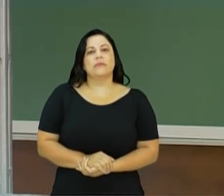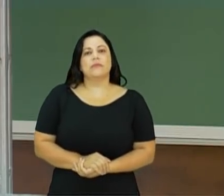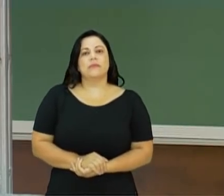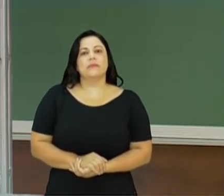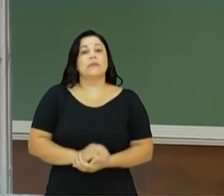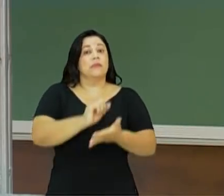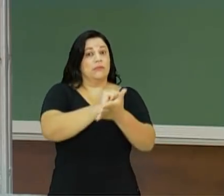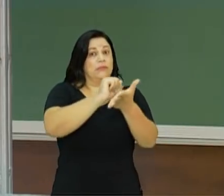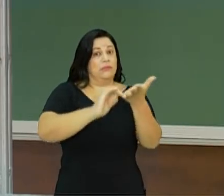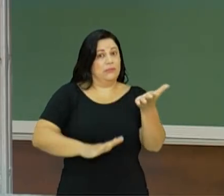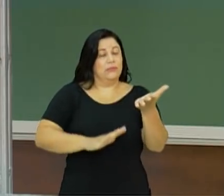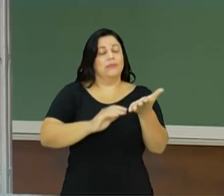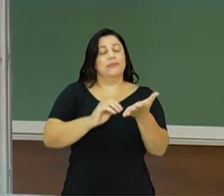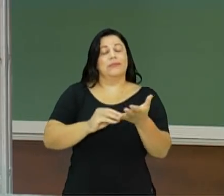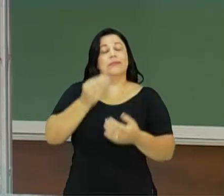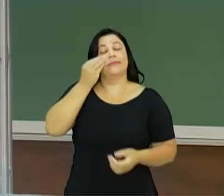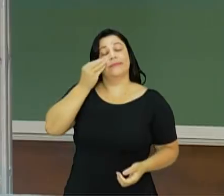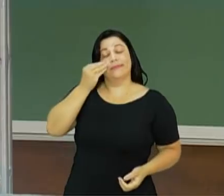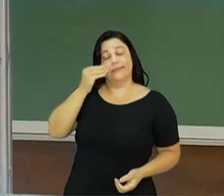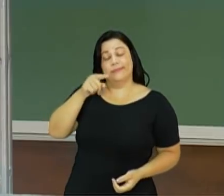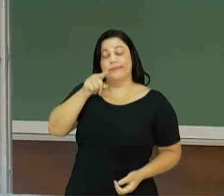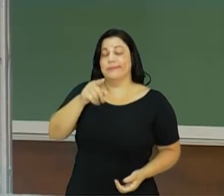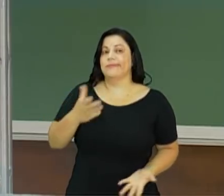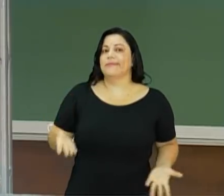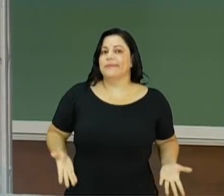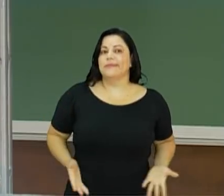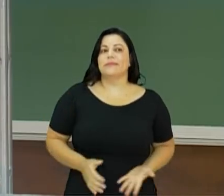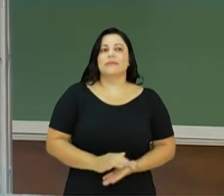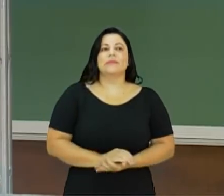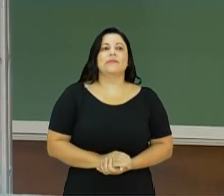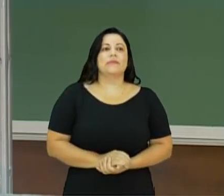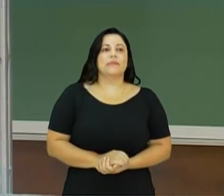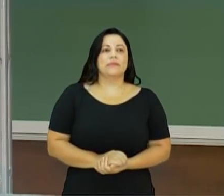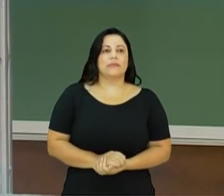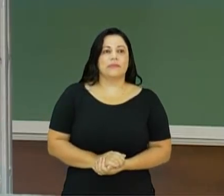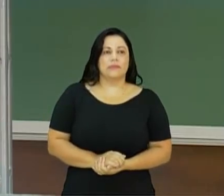Vamos a um exercício, então, para testar o conhecimento aqui agora disso aqui.